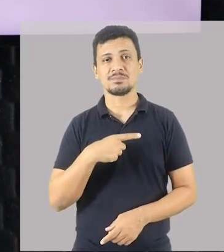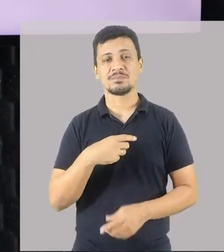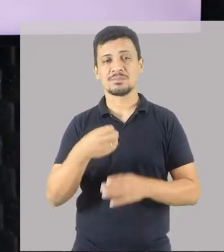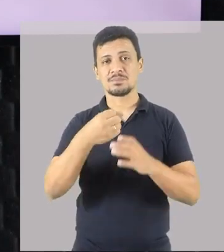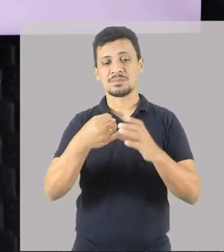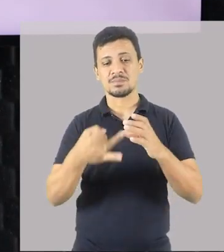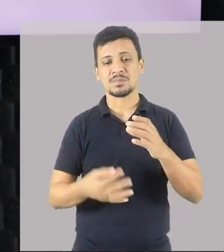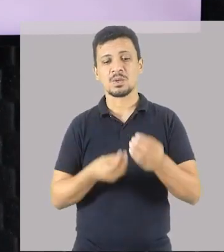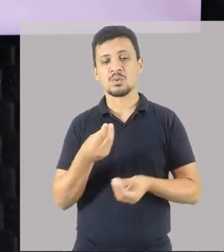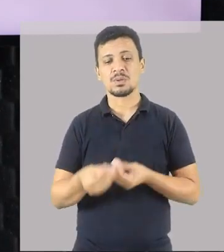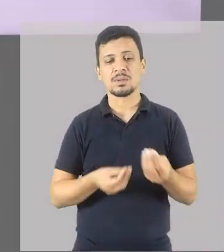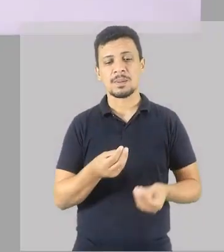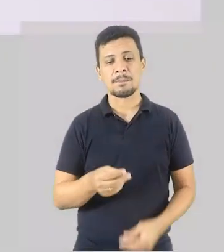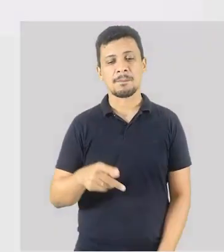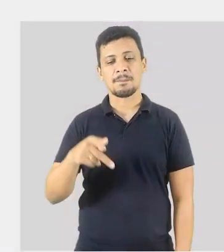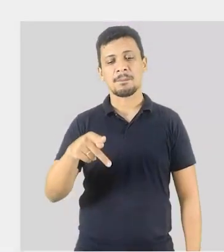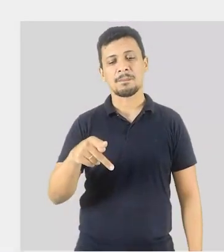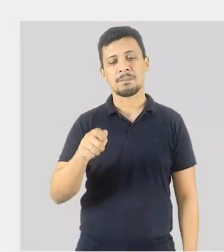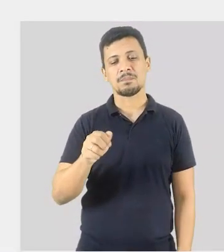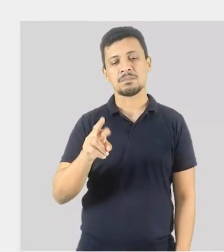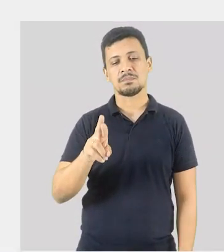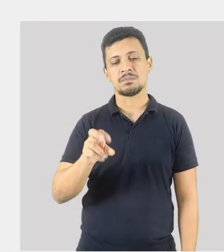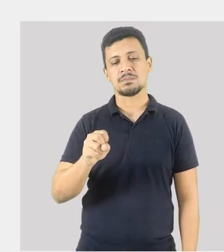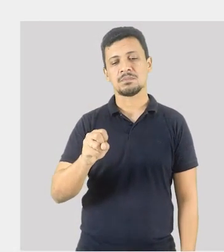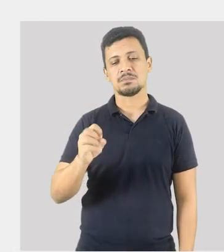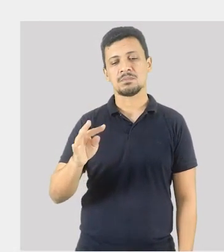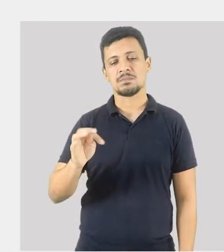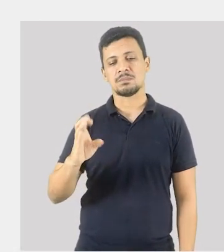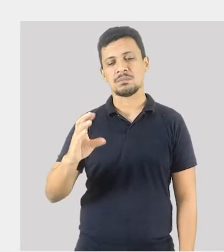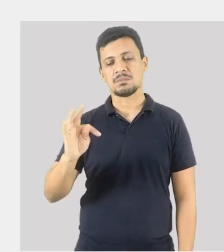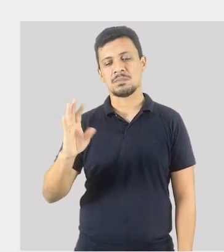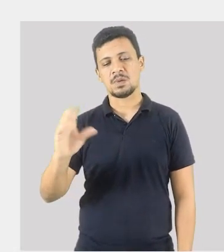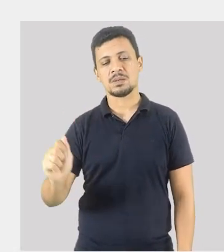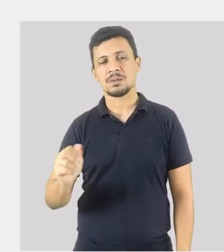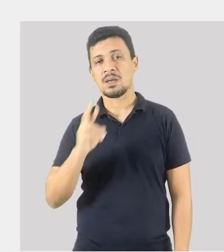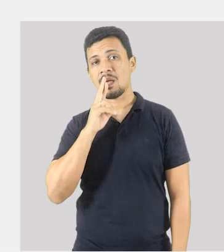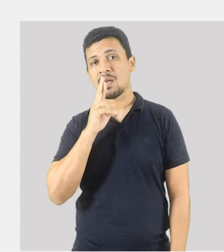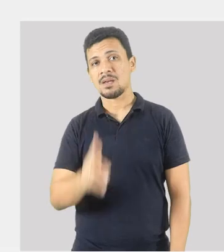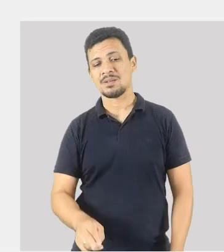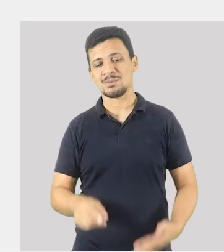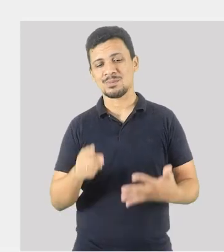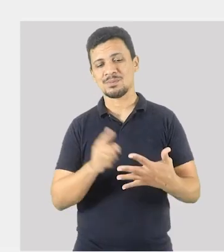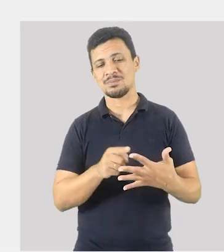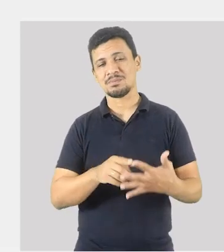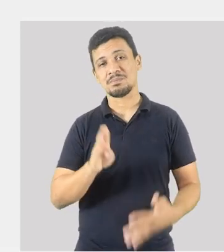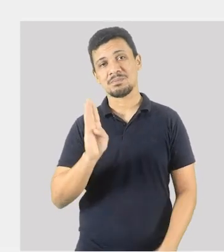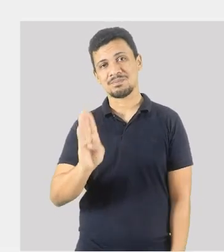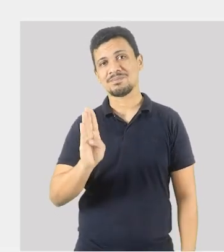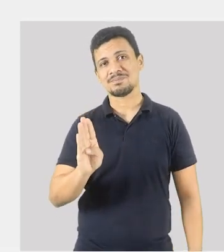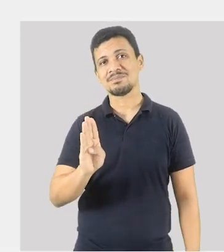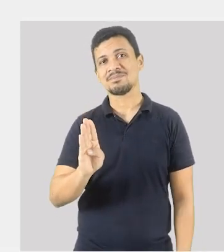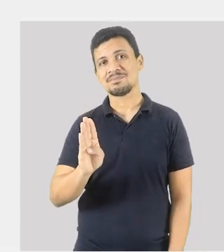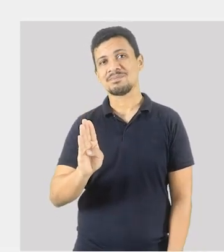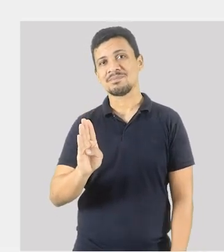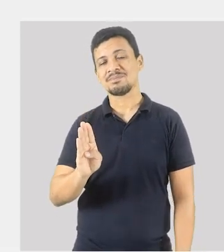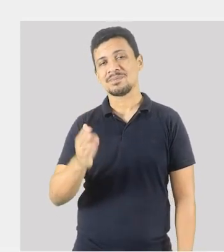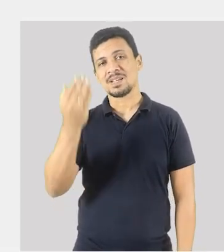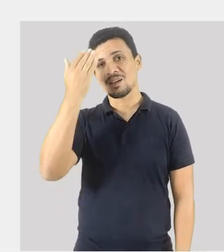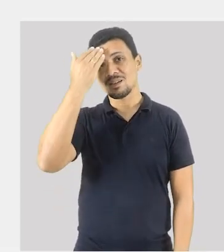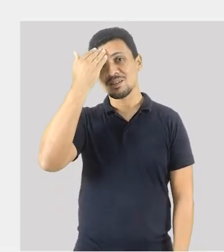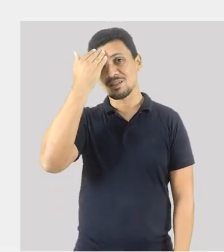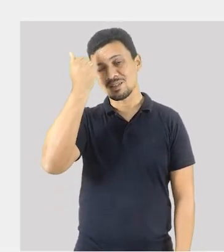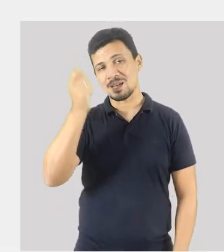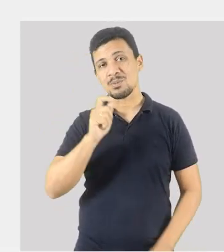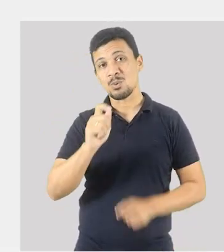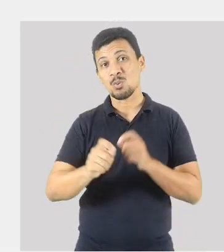caracterizam derivação parasintética, que está colocada aqui na letra B de bola. Olha como fica fácil a gente responder quando a gente sabe o